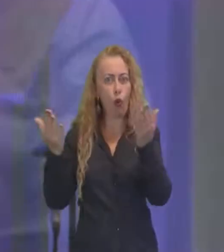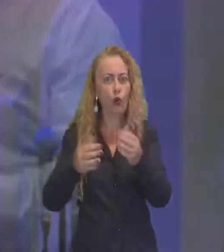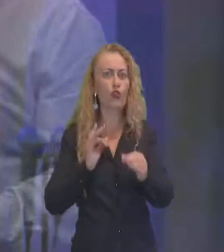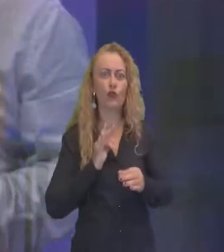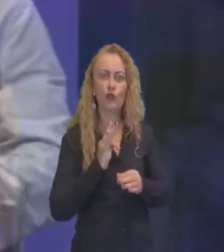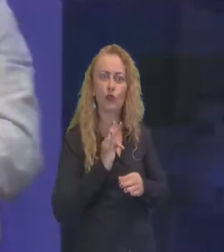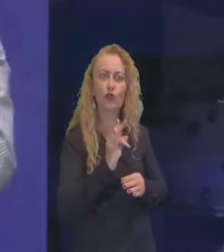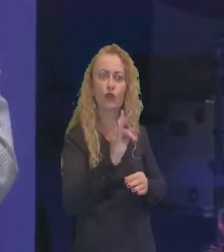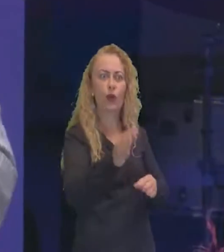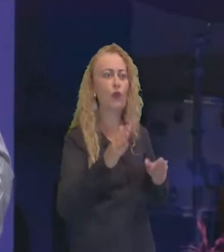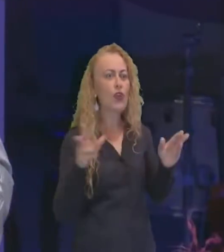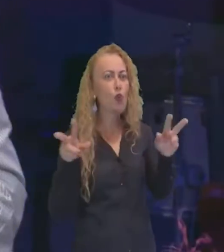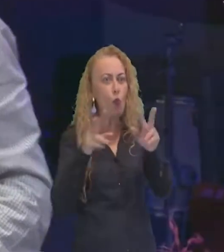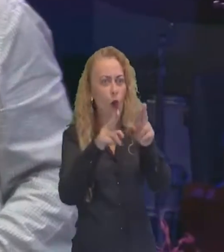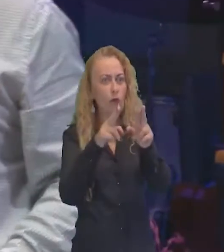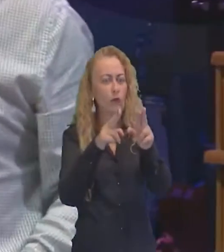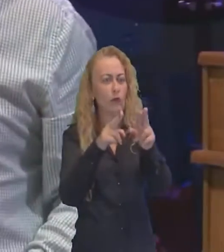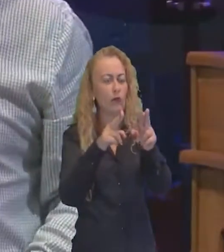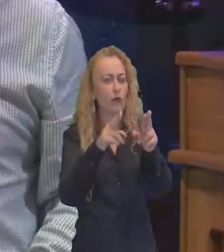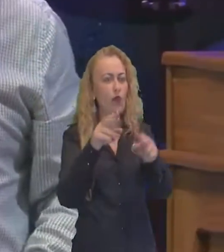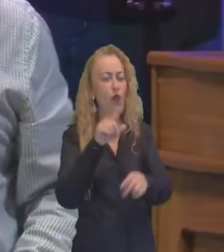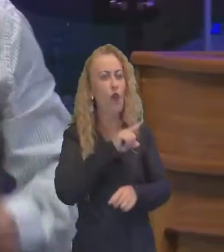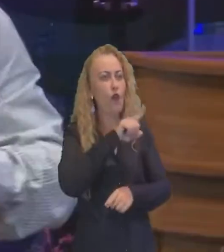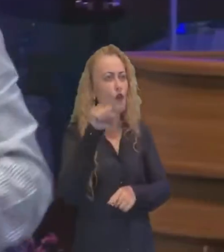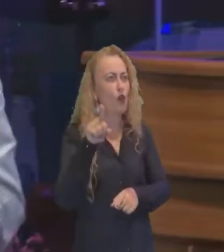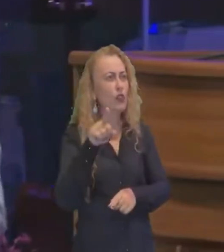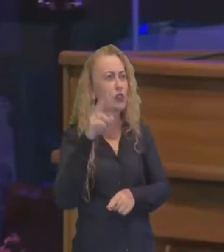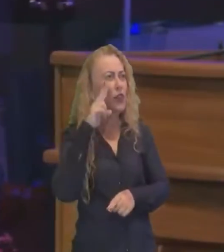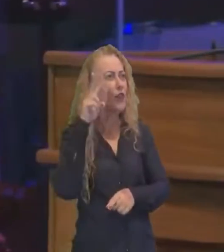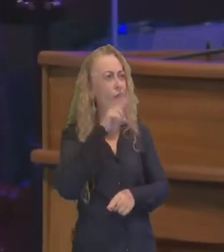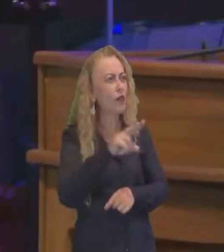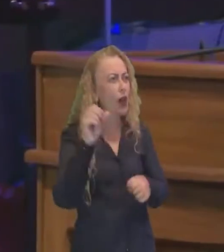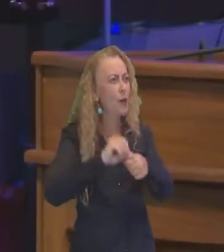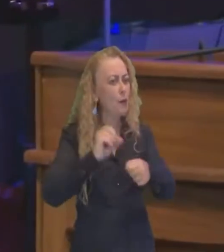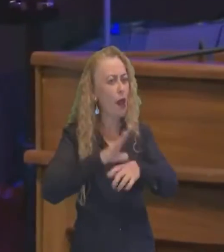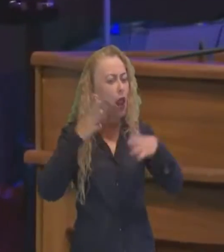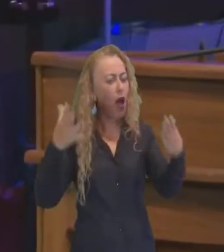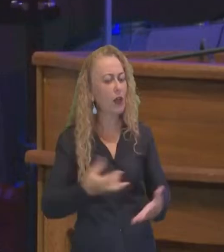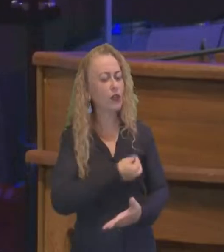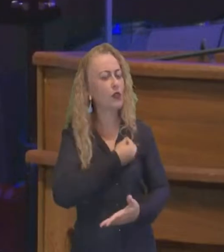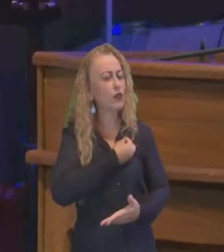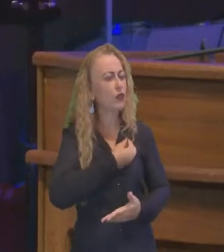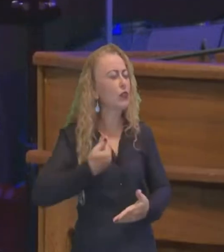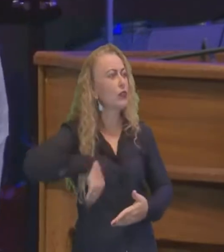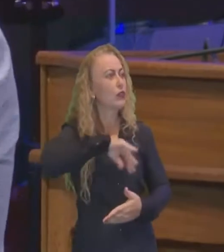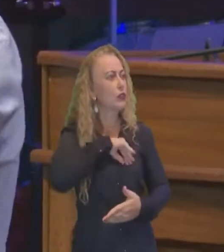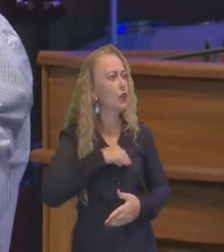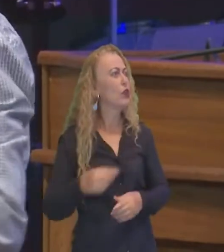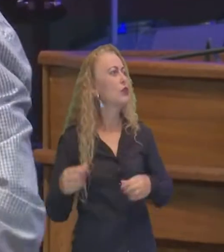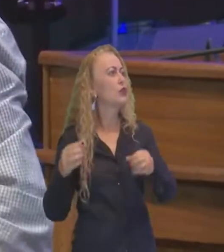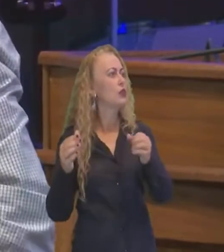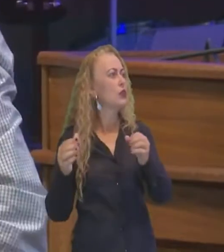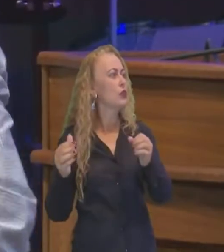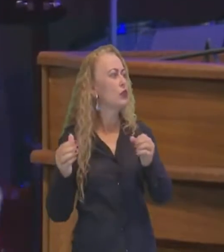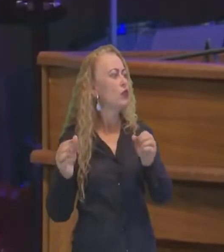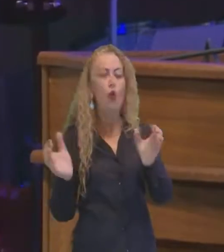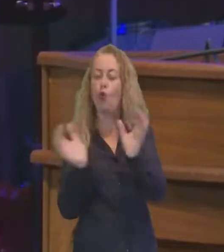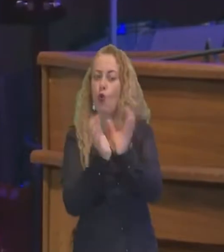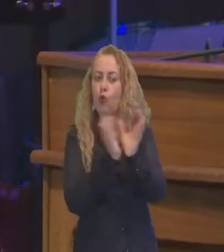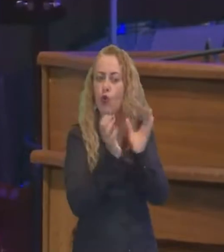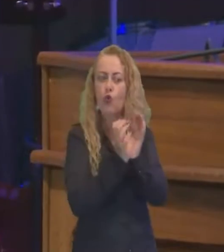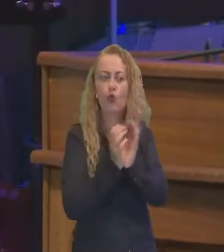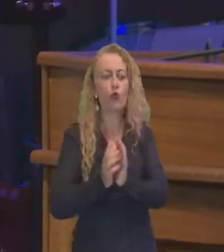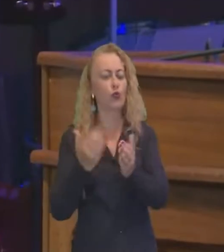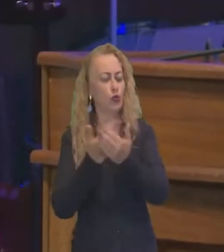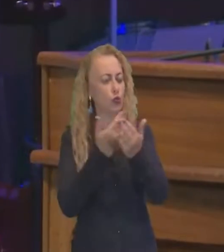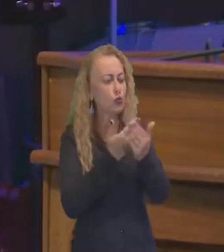visto milagres acontecerem nas nossas vidas, nas nossas células. Milagres do Senhor acontecendo para